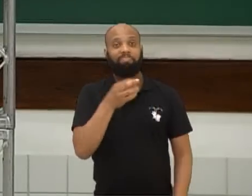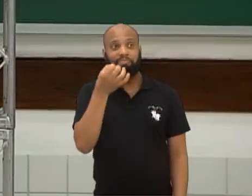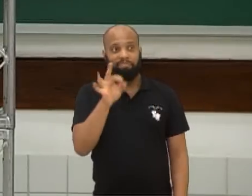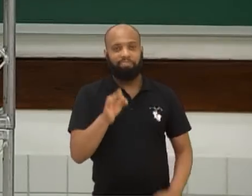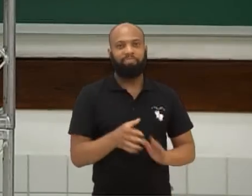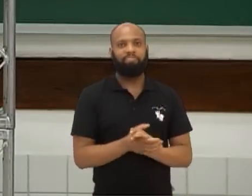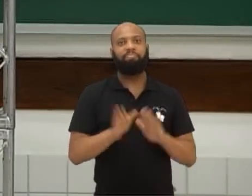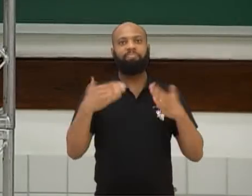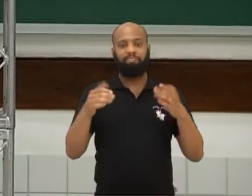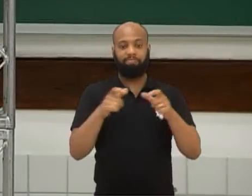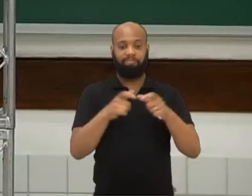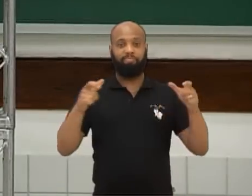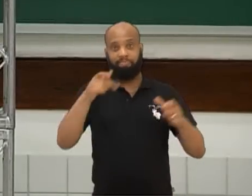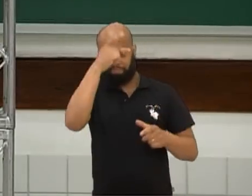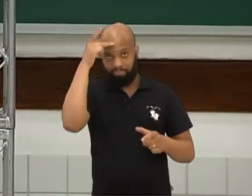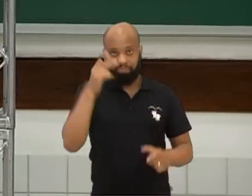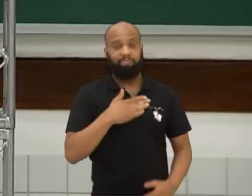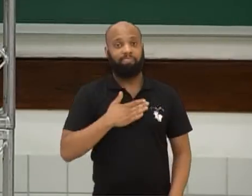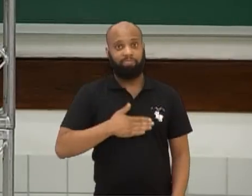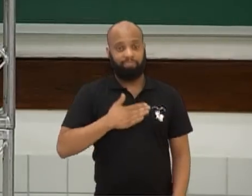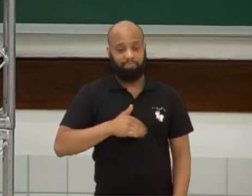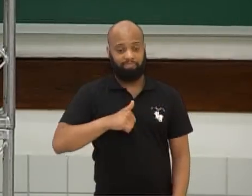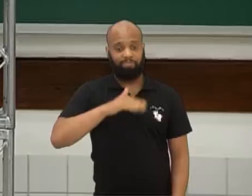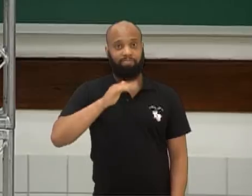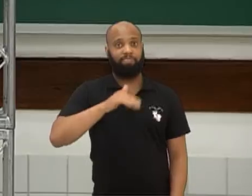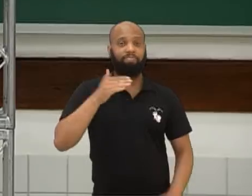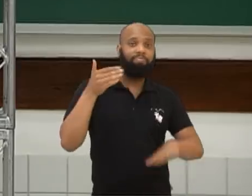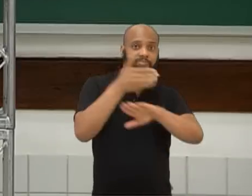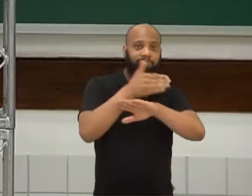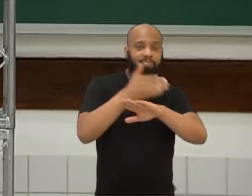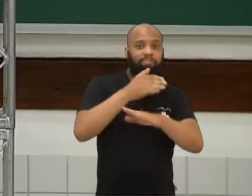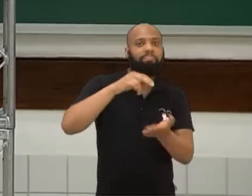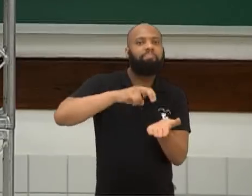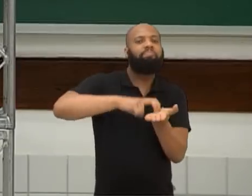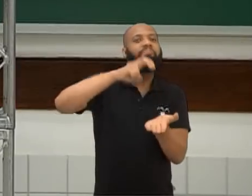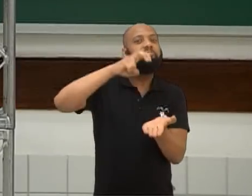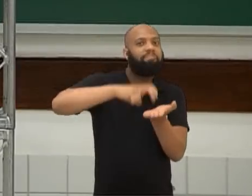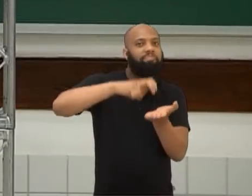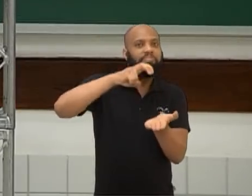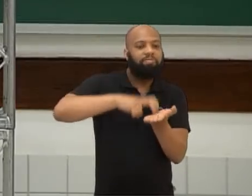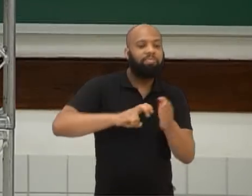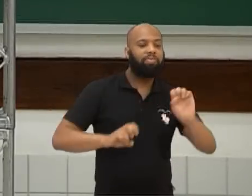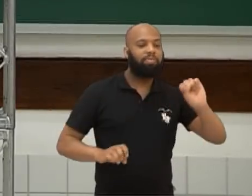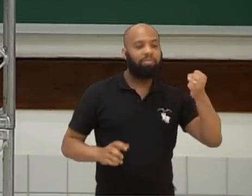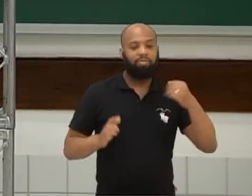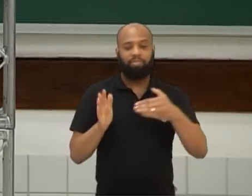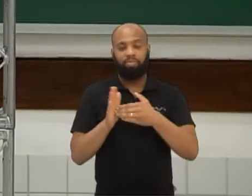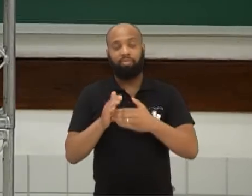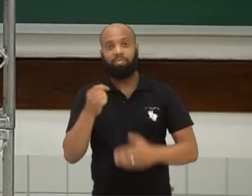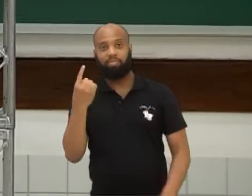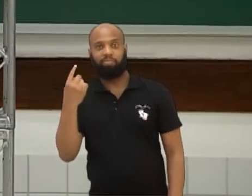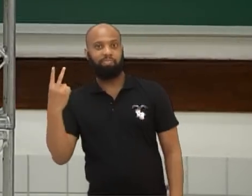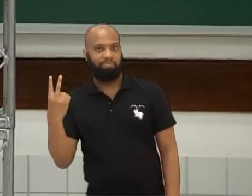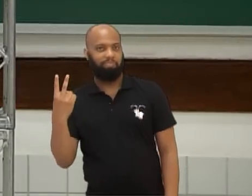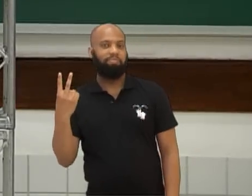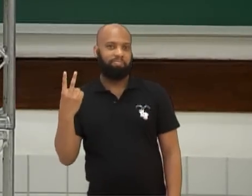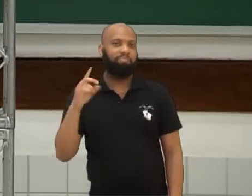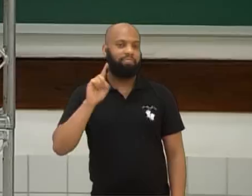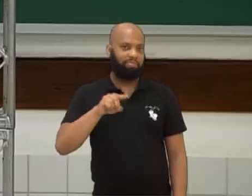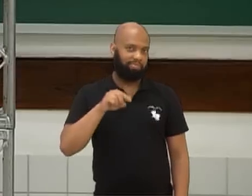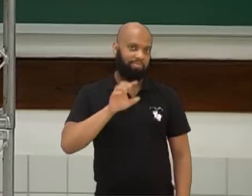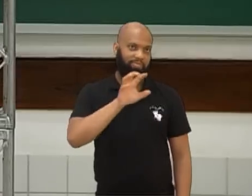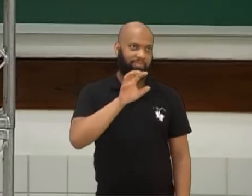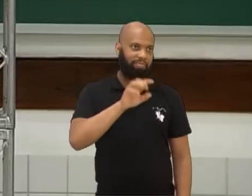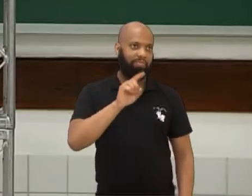resposta? Então, a maioria das pessoas gosta de ir no mercado no período da manhã. Nesse gráfico, é o período da manhã,